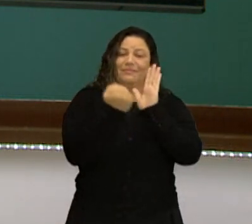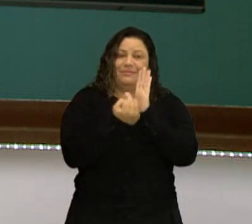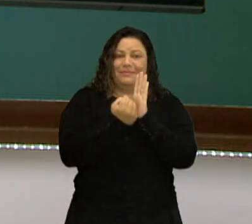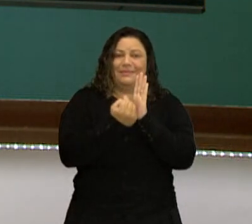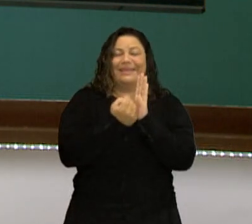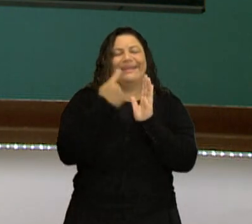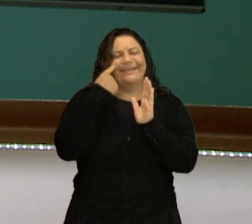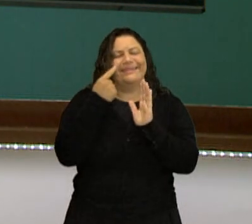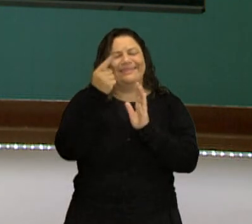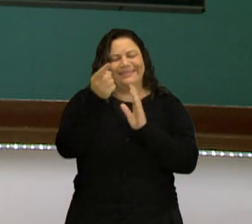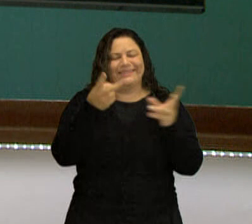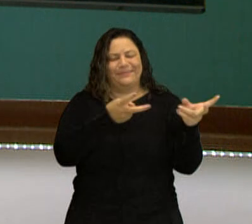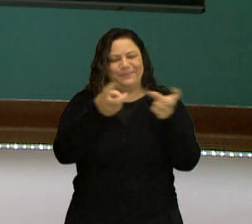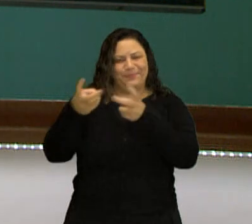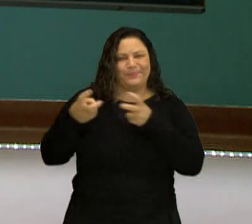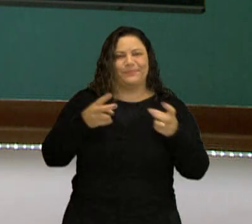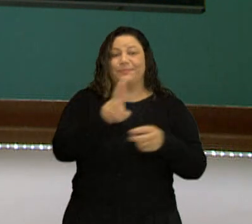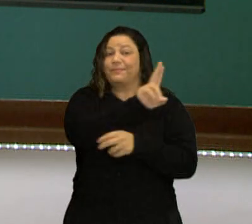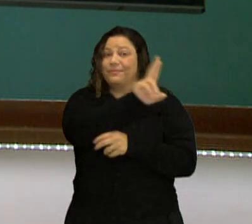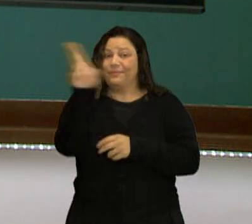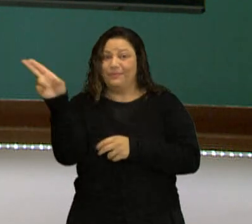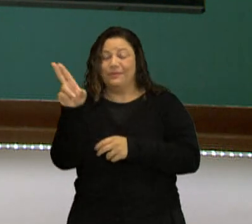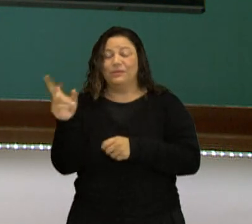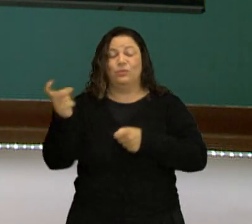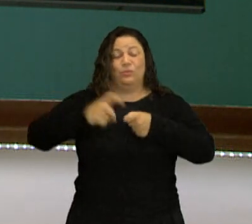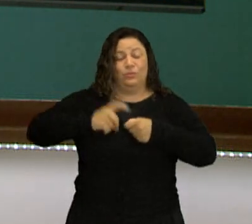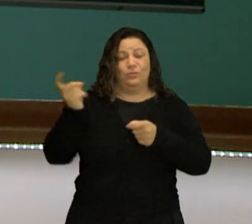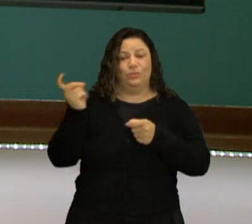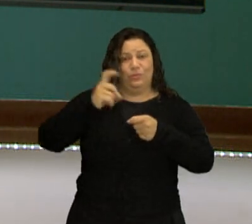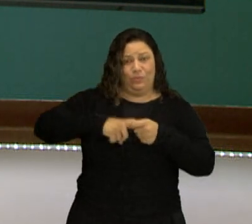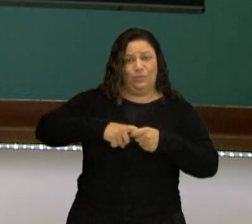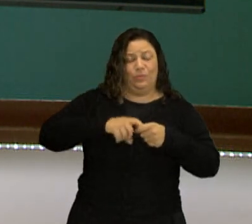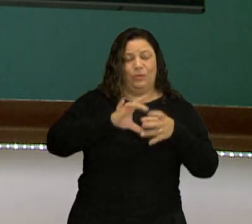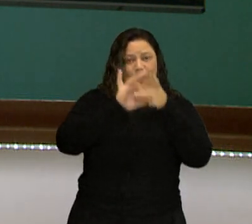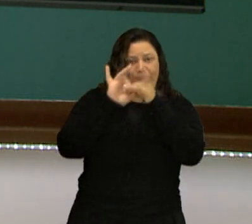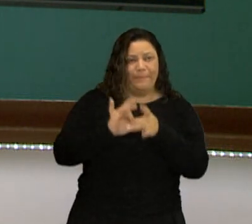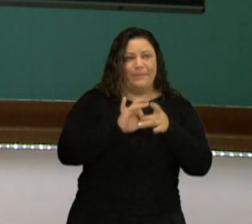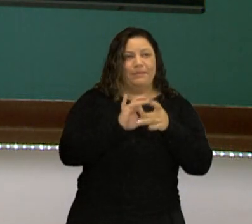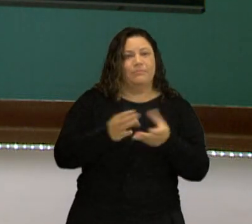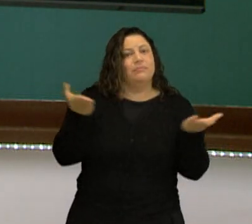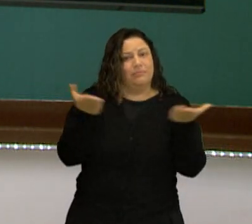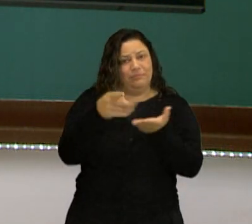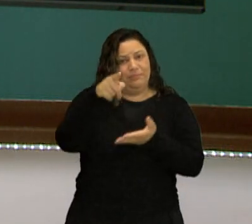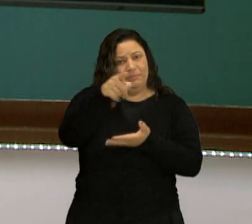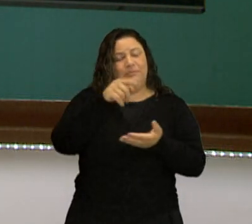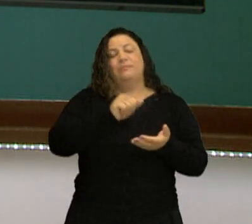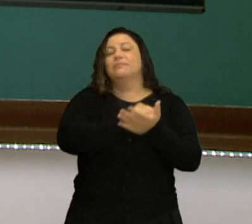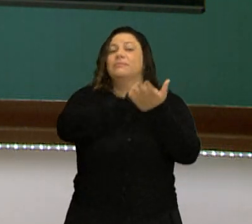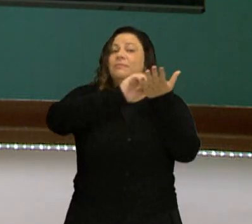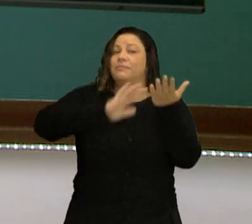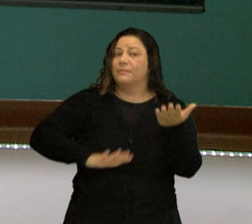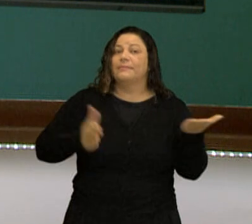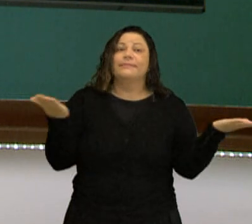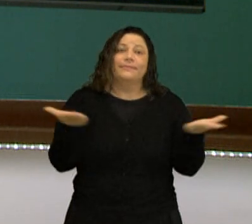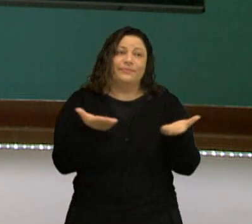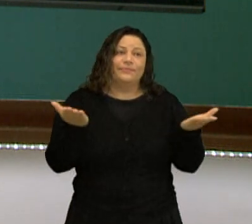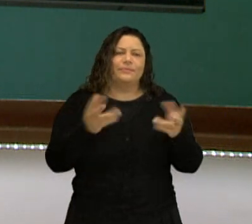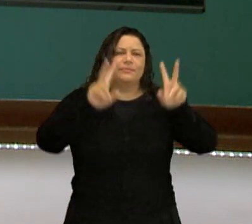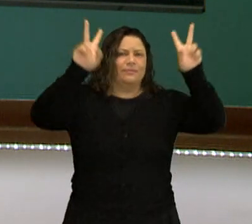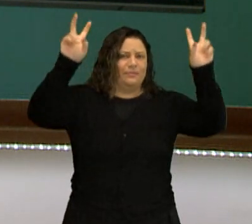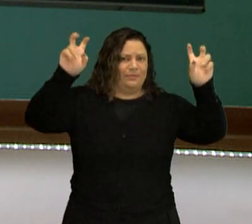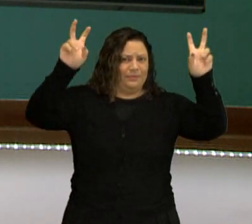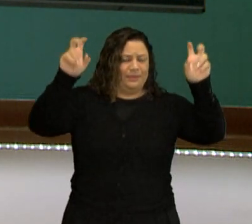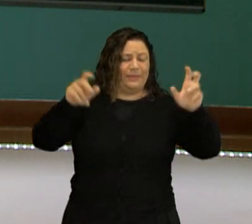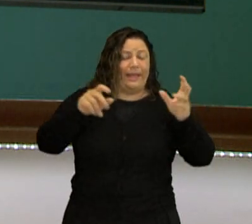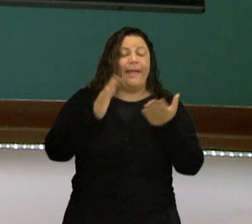nome de corporação de ofício ou com o nome de guilda. Tá bom? Convido a vocês a fazer uma atividade agora. Vamos ver aqui o enunciado.